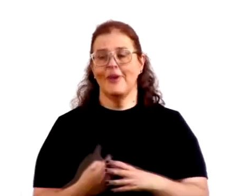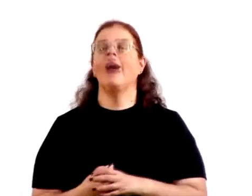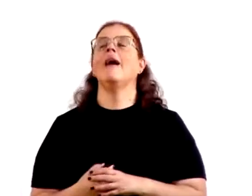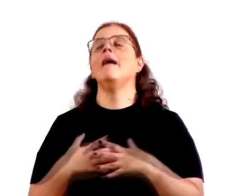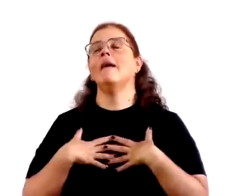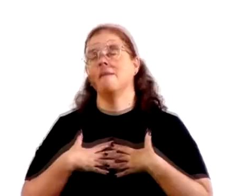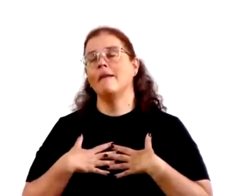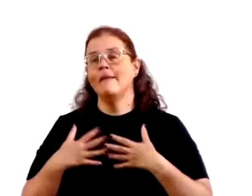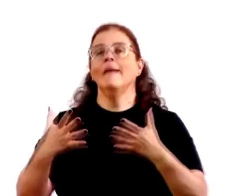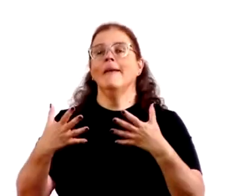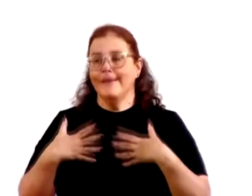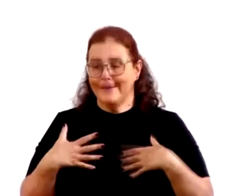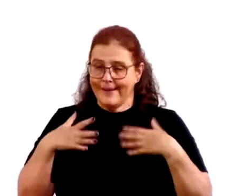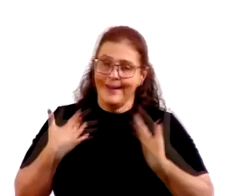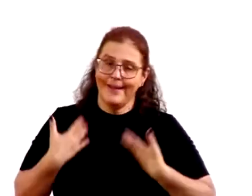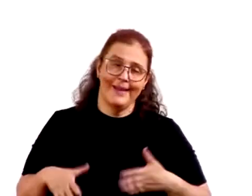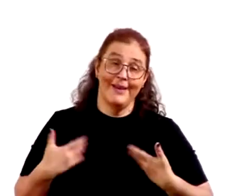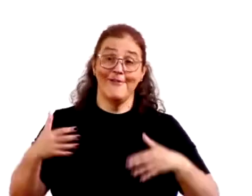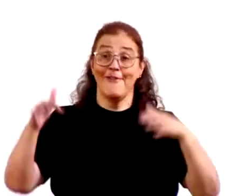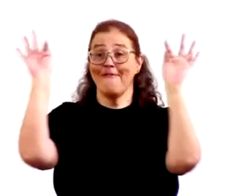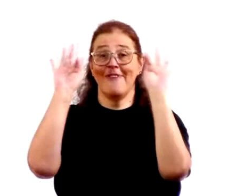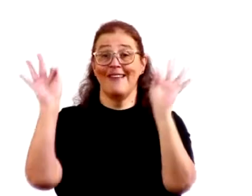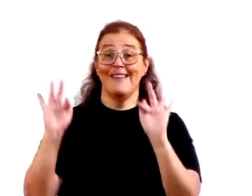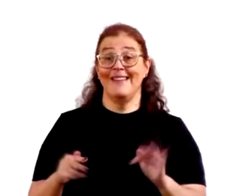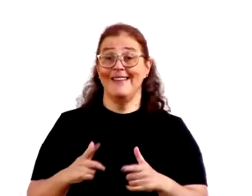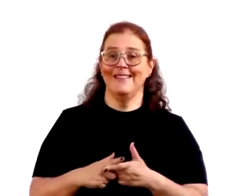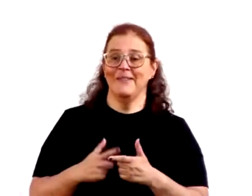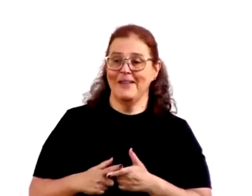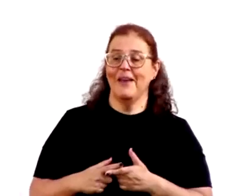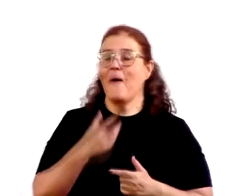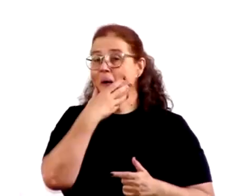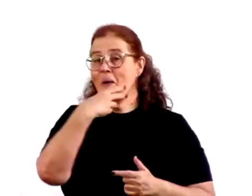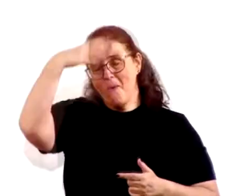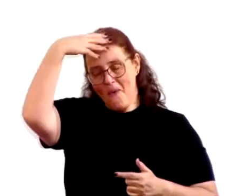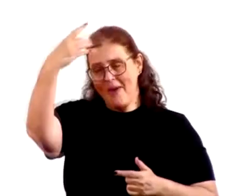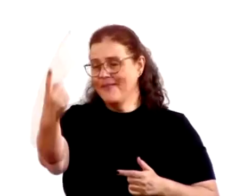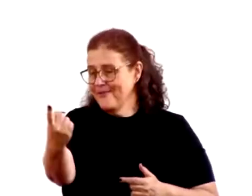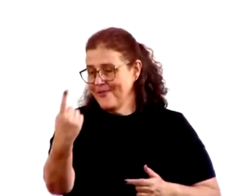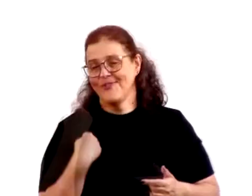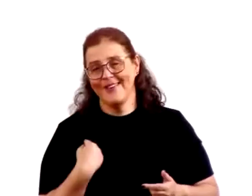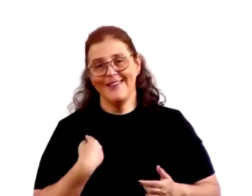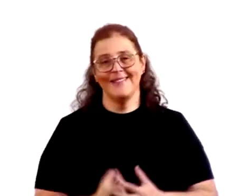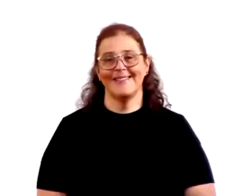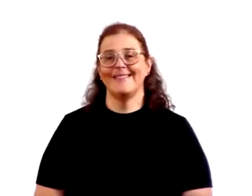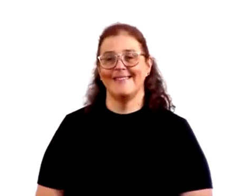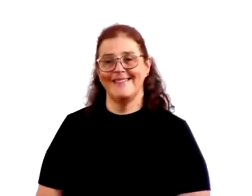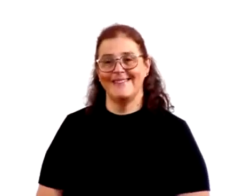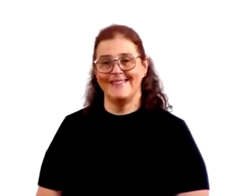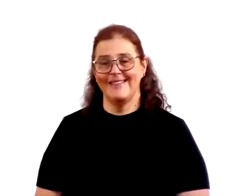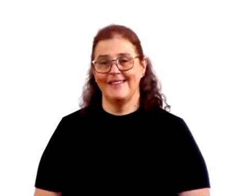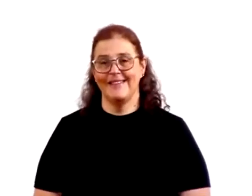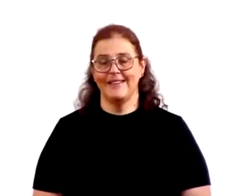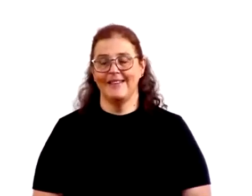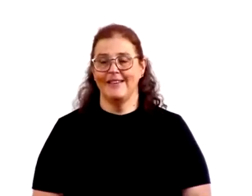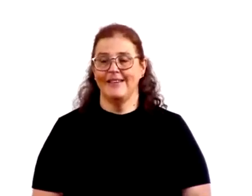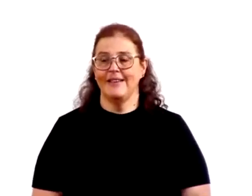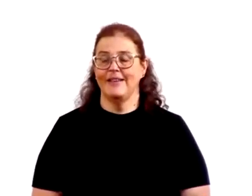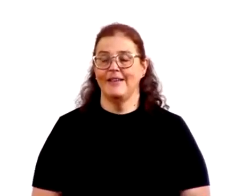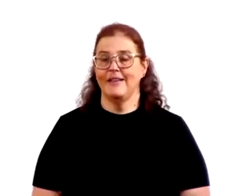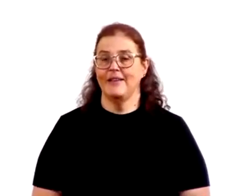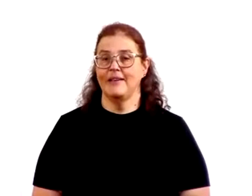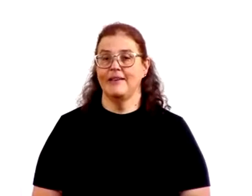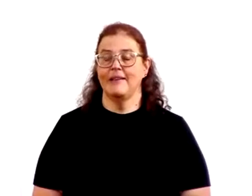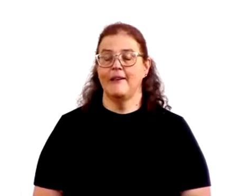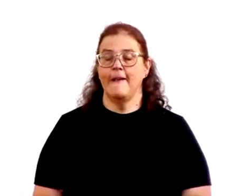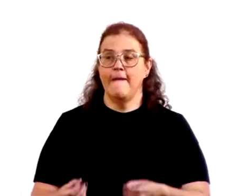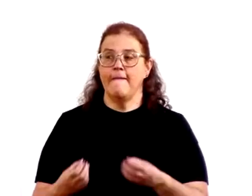o cuidado de rei. É isso que o Salmo 24 parece dizer. E como isso está